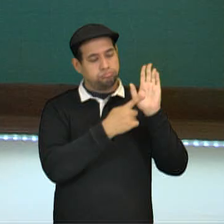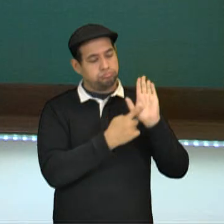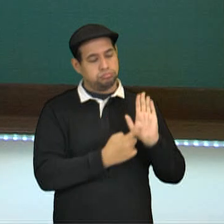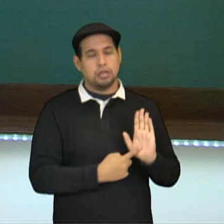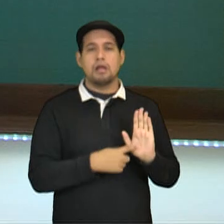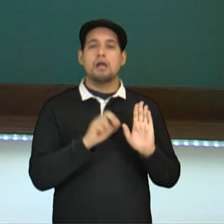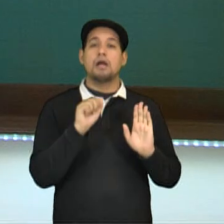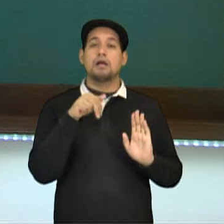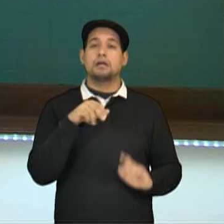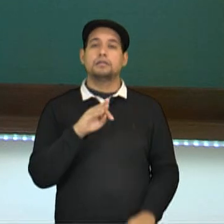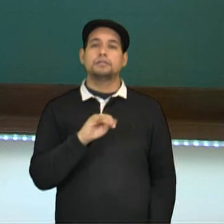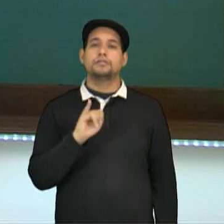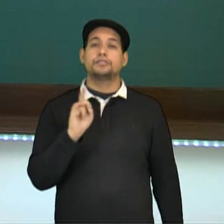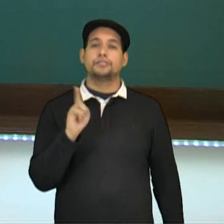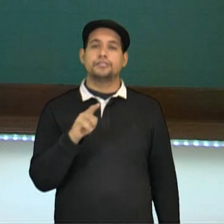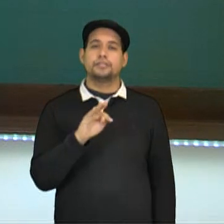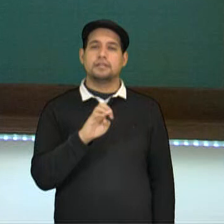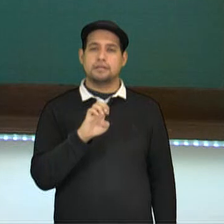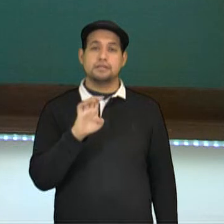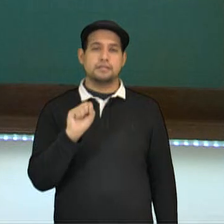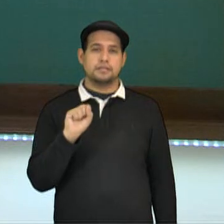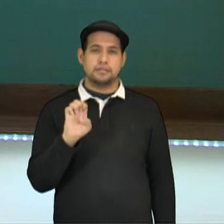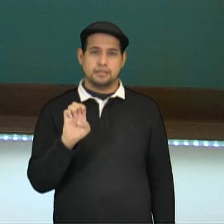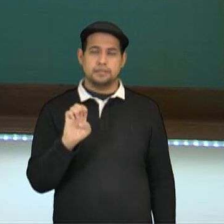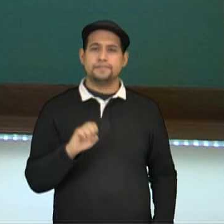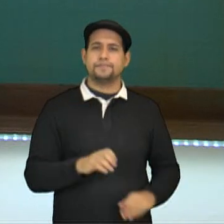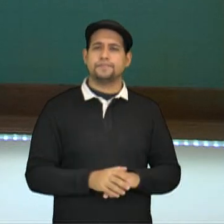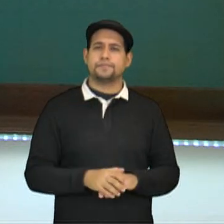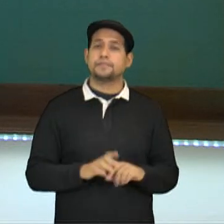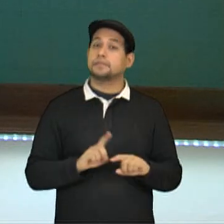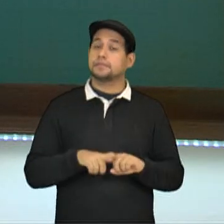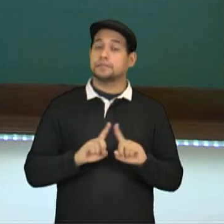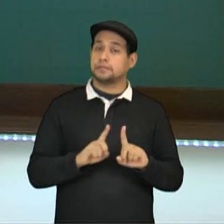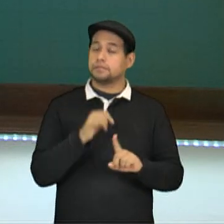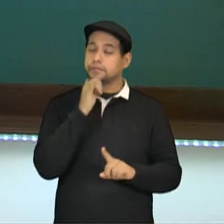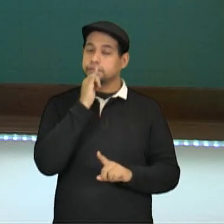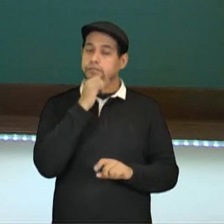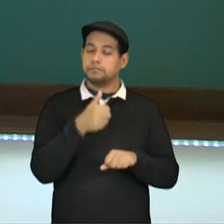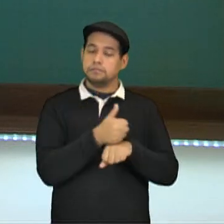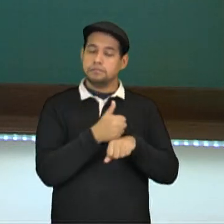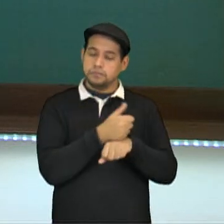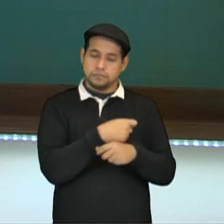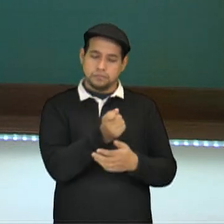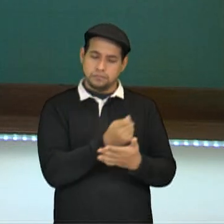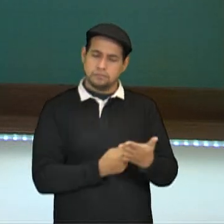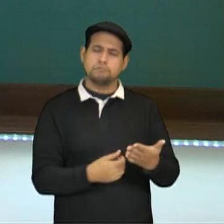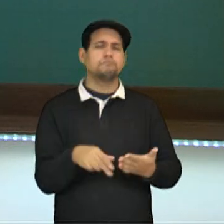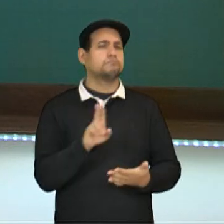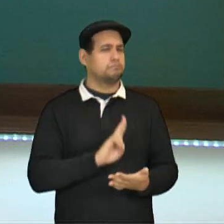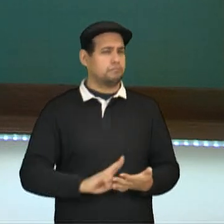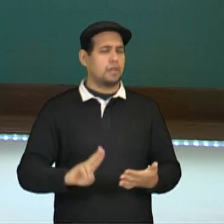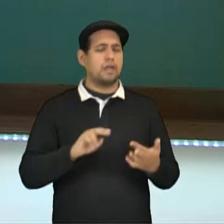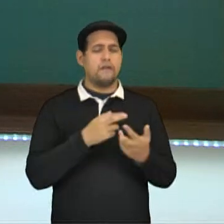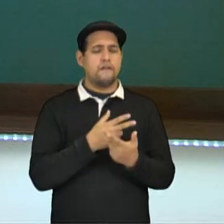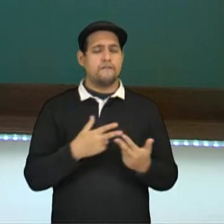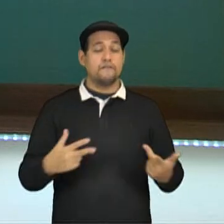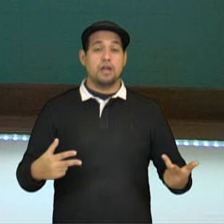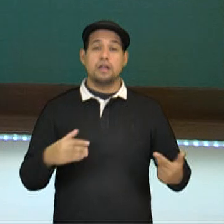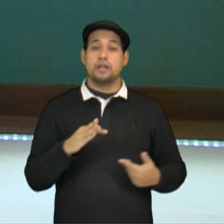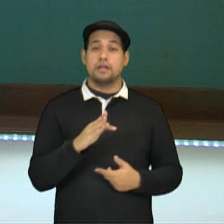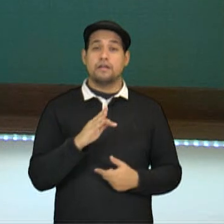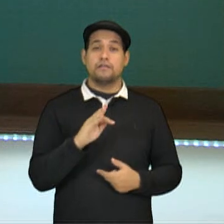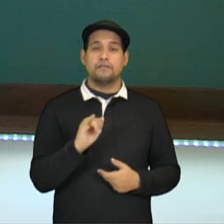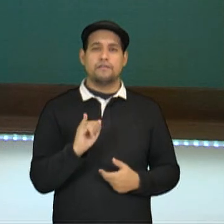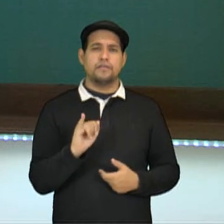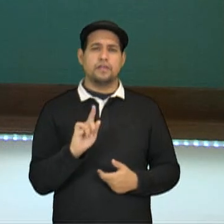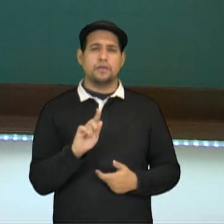de antíteses também. Então, os autores nos poemas, eles utilizam muitas figuras de linguagem, como eu já falei